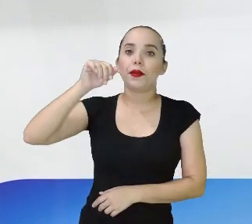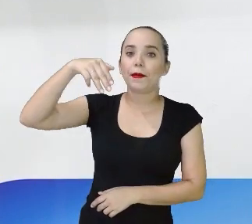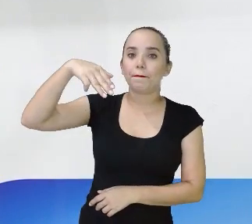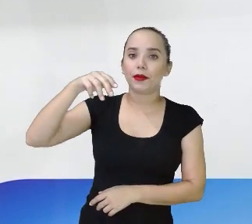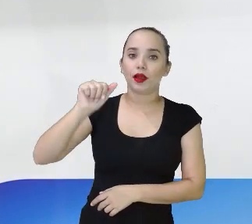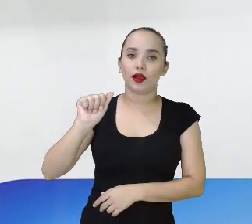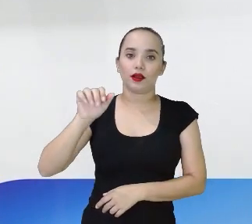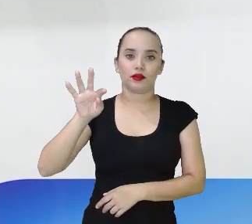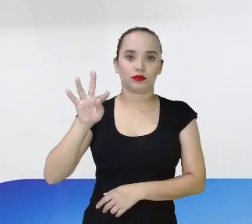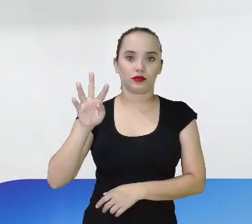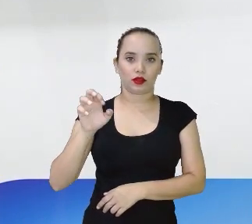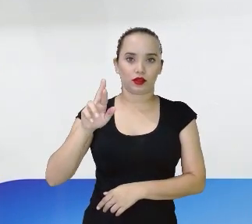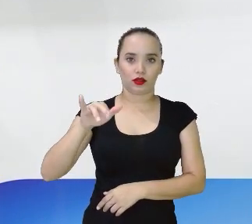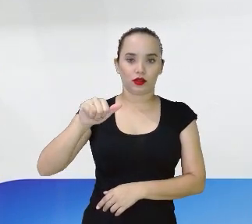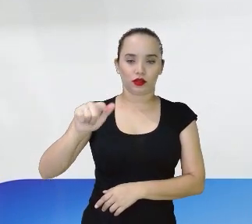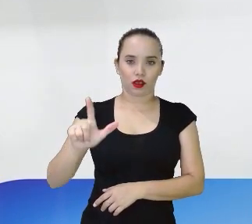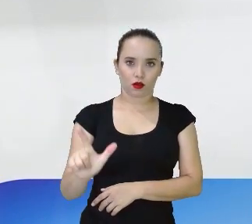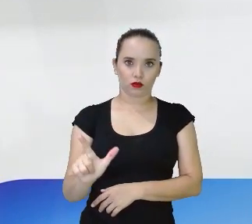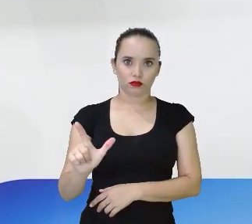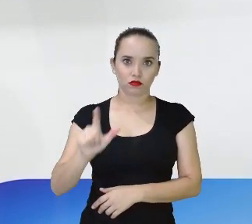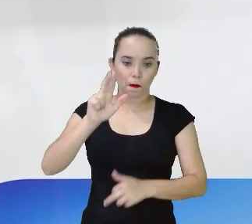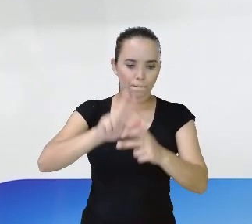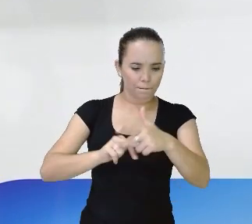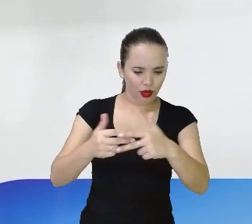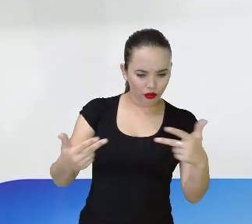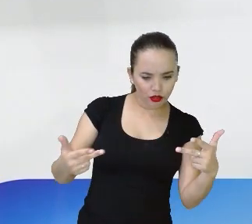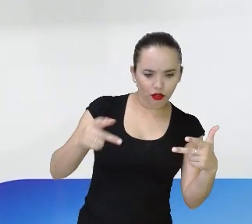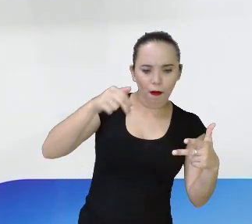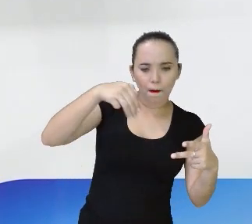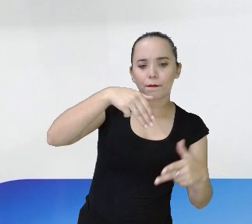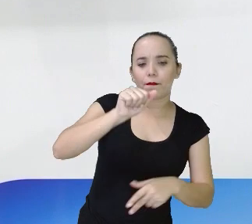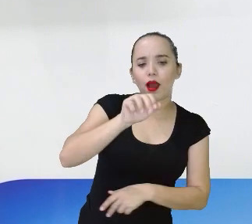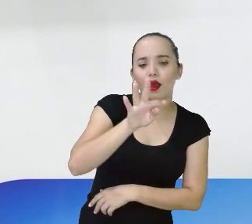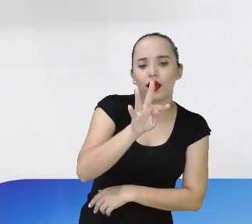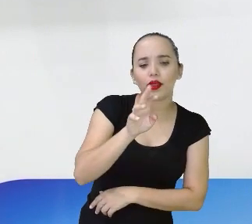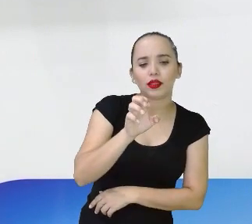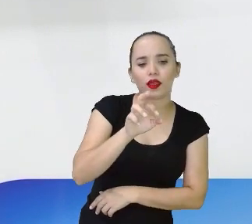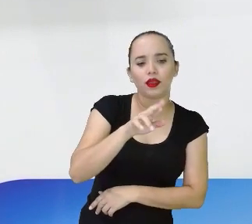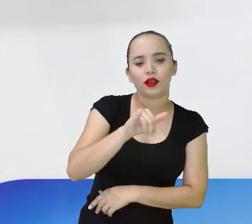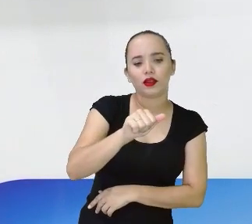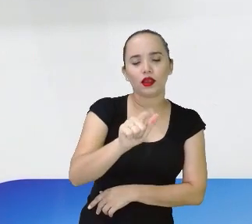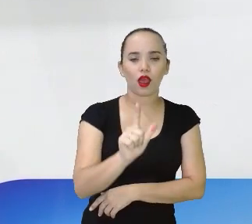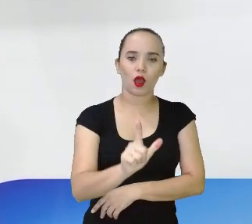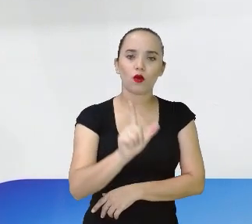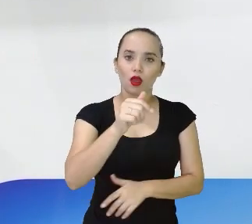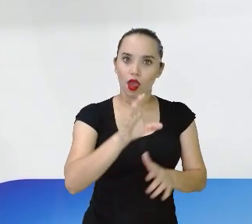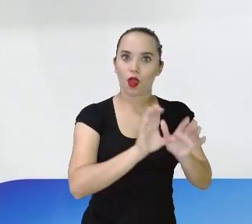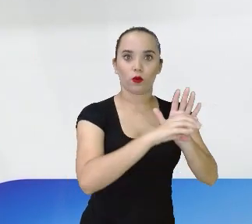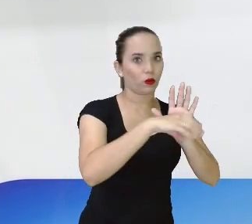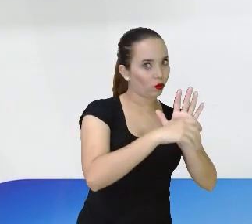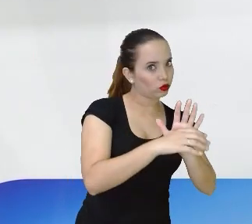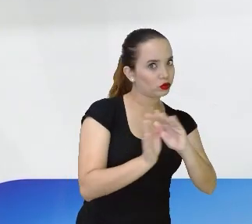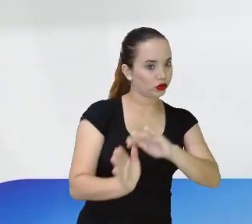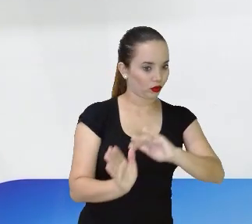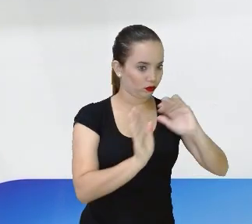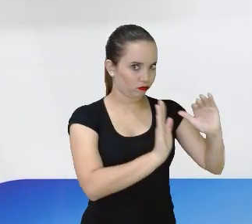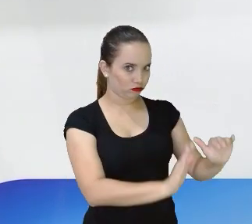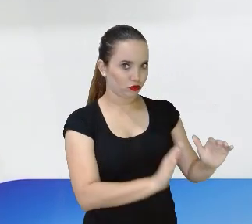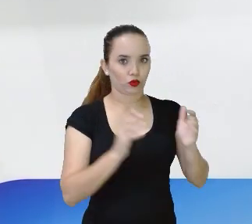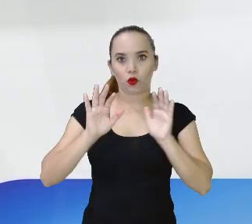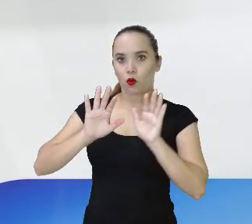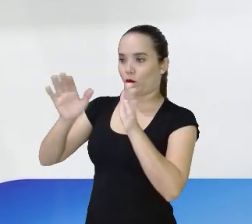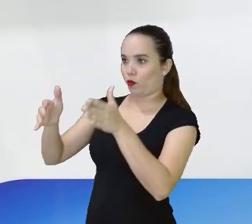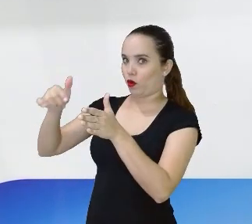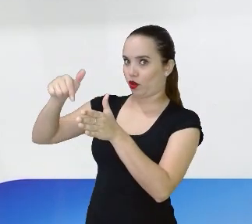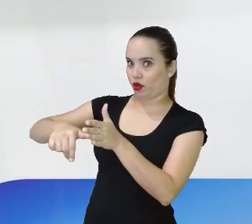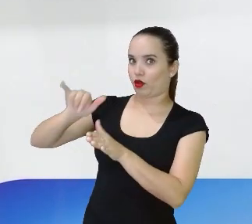Veja, material, ele tem um conceito, o que é um patrimônio material? E imaterial, outro. Hoje nós iremos parar e